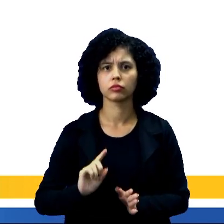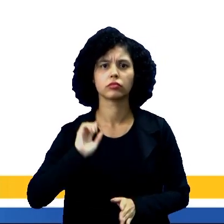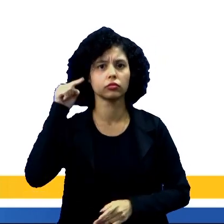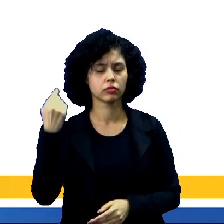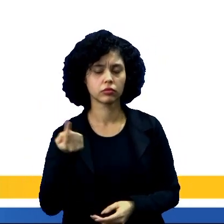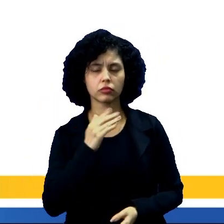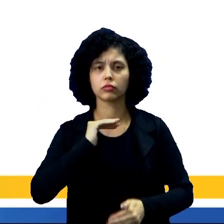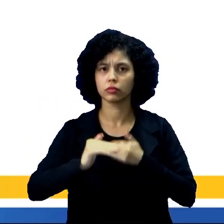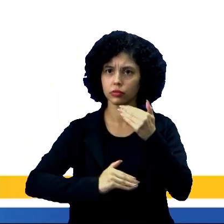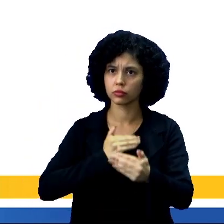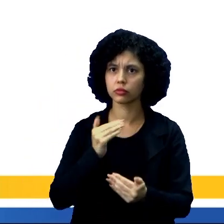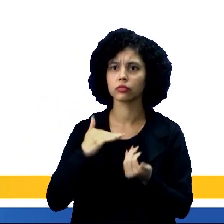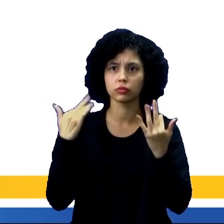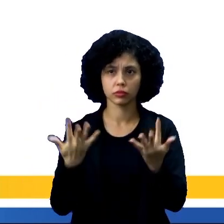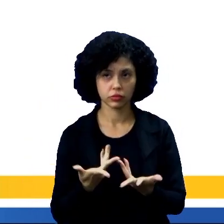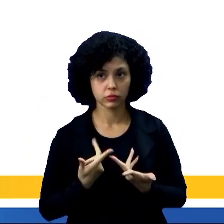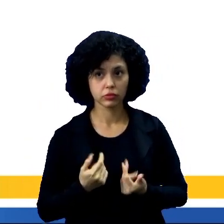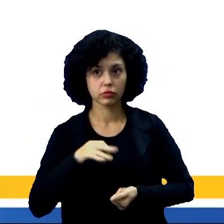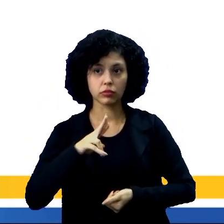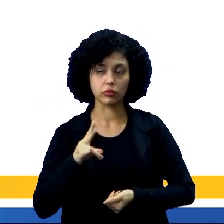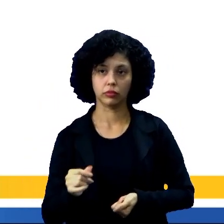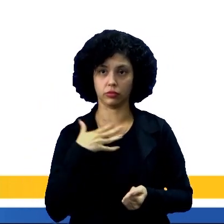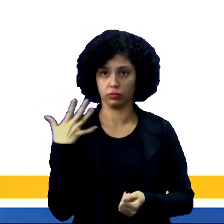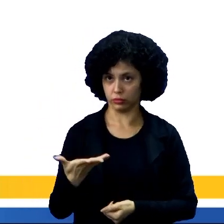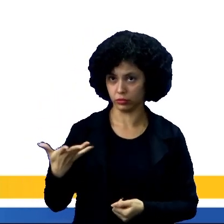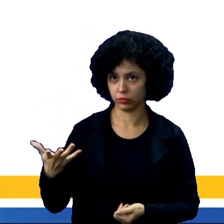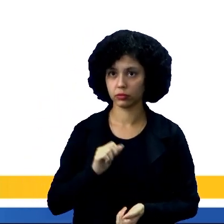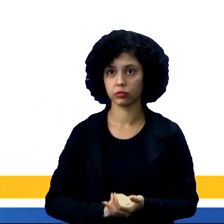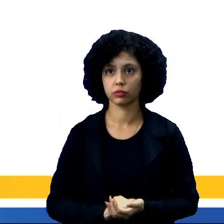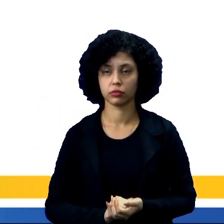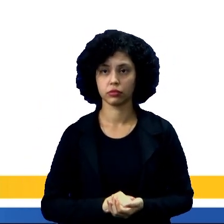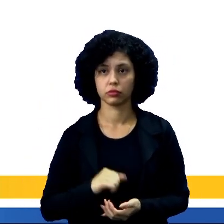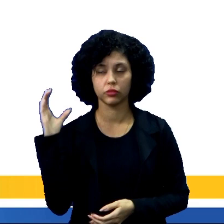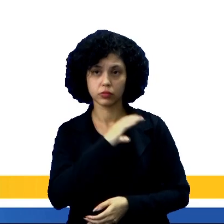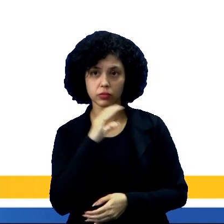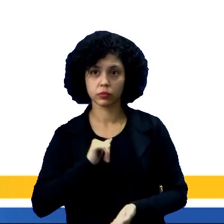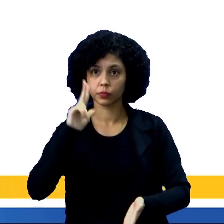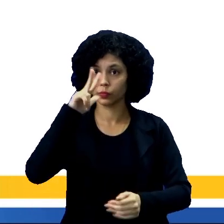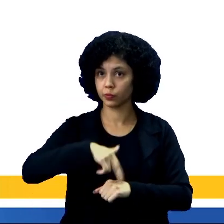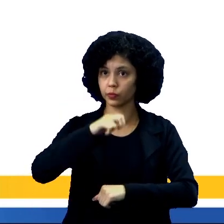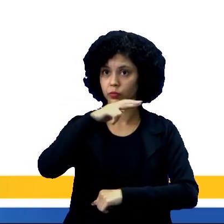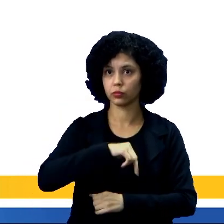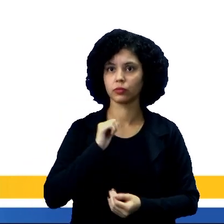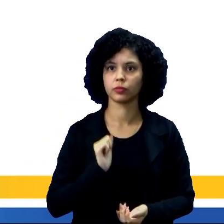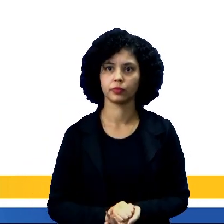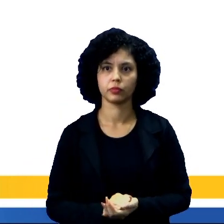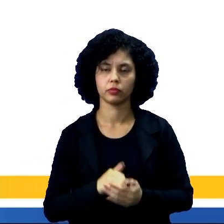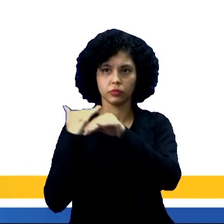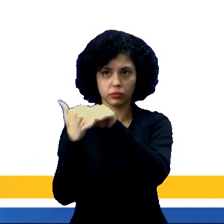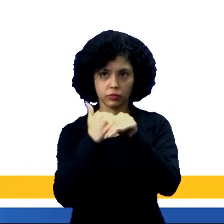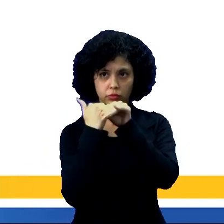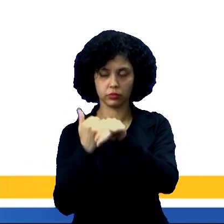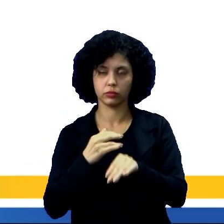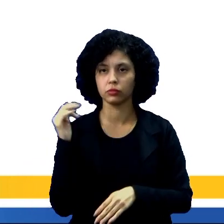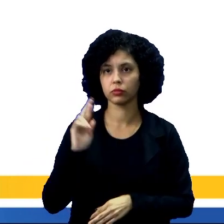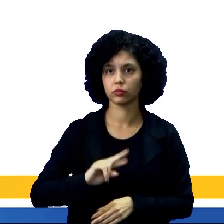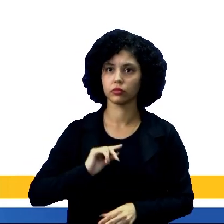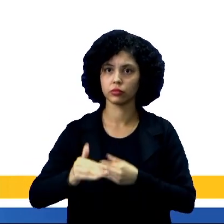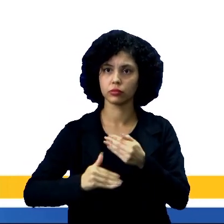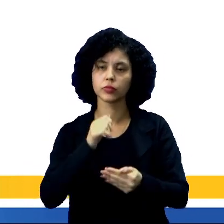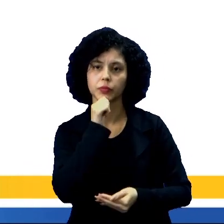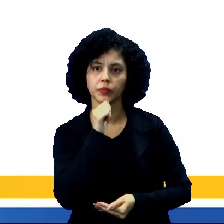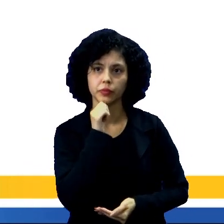desenvolve naturalmente. Habilidades básicas, temos aí a locomotora, correr, saltar, estabilizadores, equilibrar,